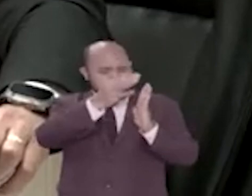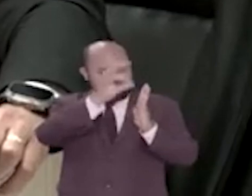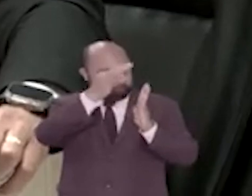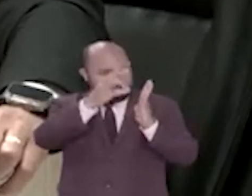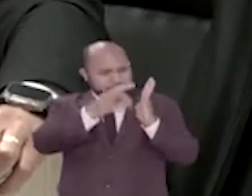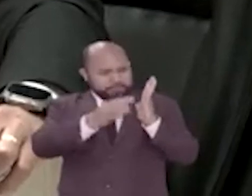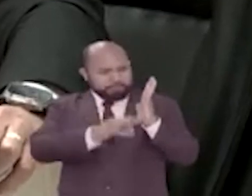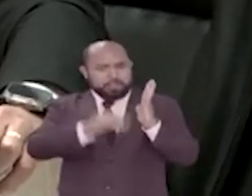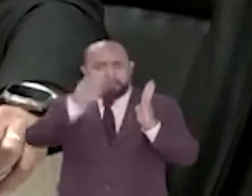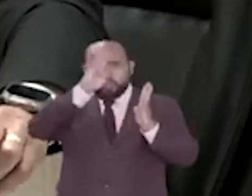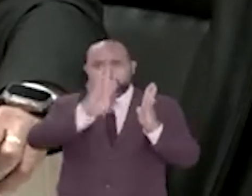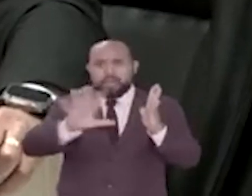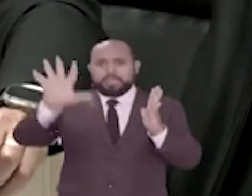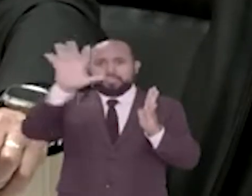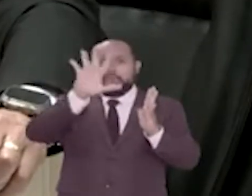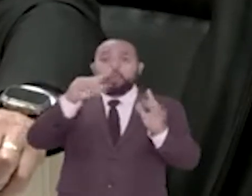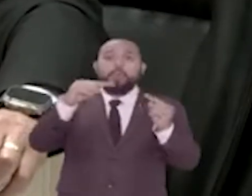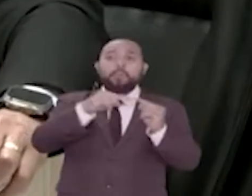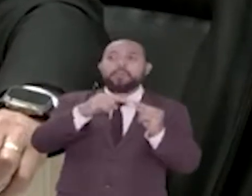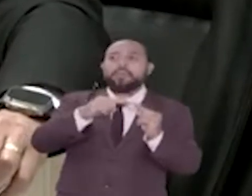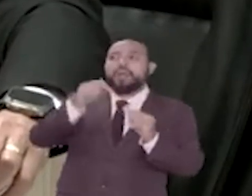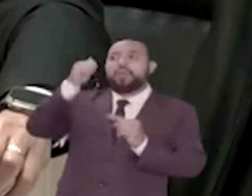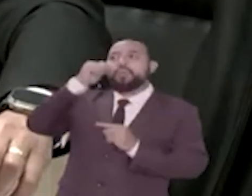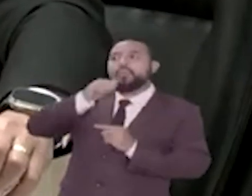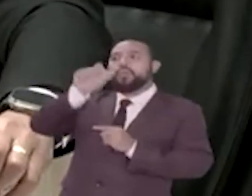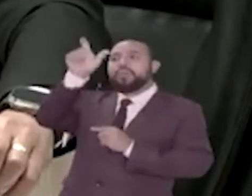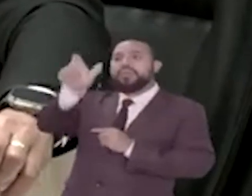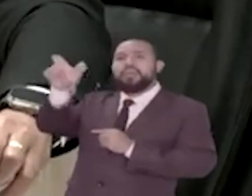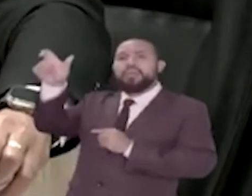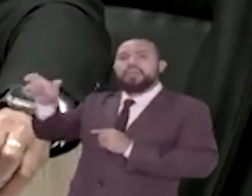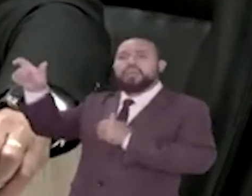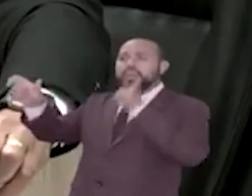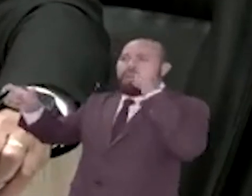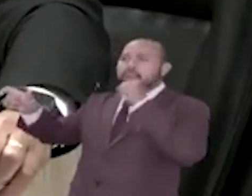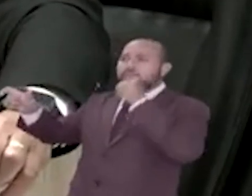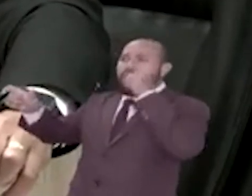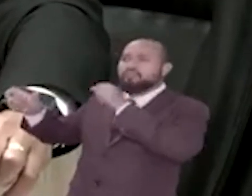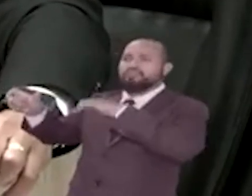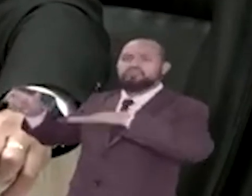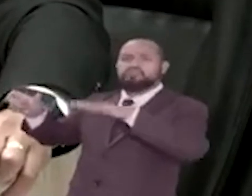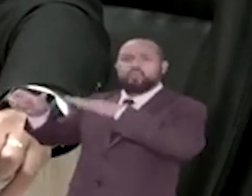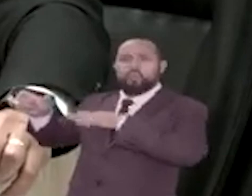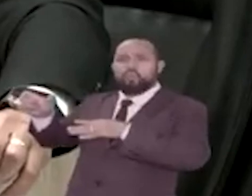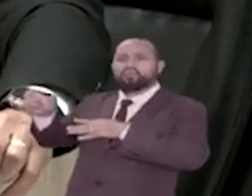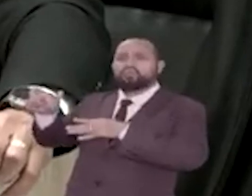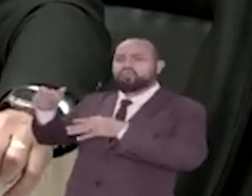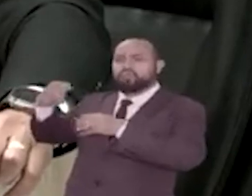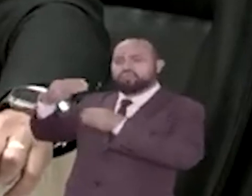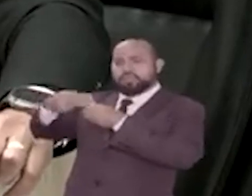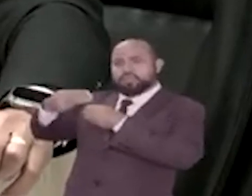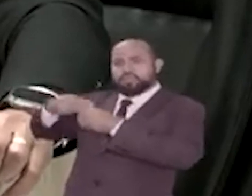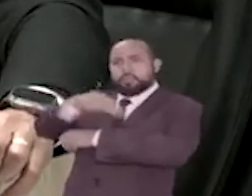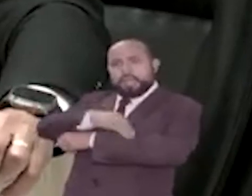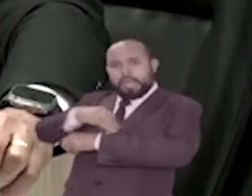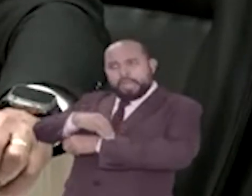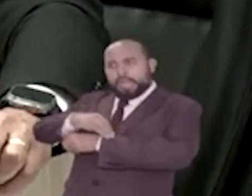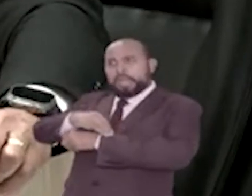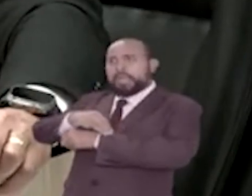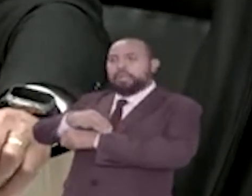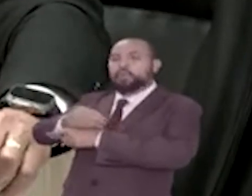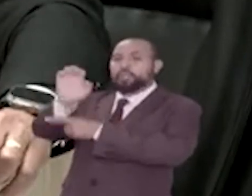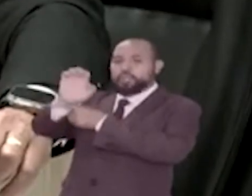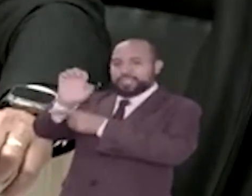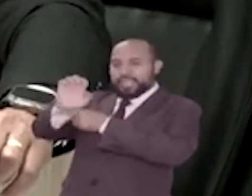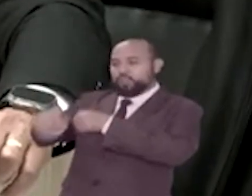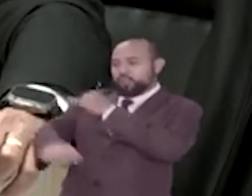proteger todas as mulheres, não só da nossa cidade, como do Estado e de todo o Brasil, porque os